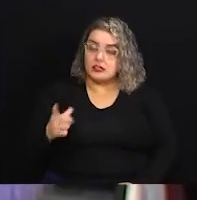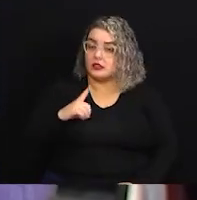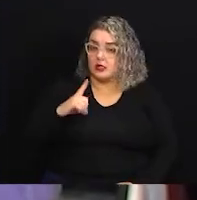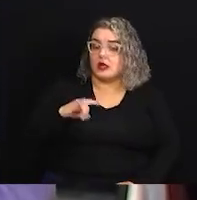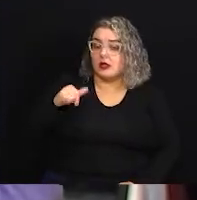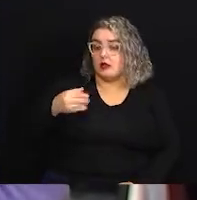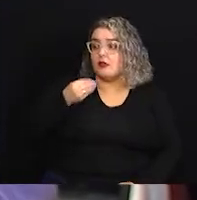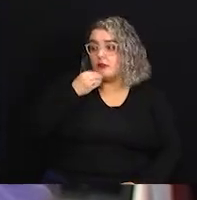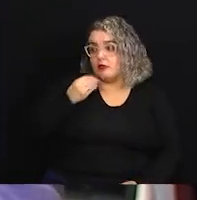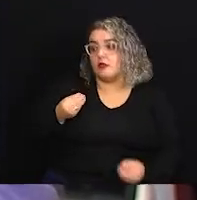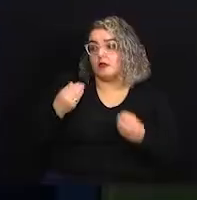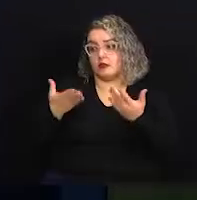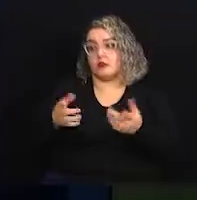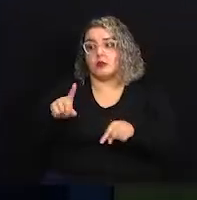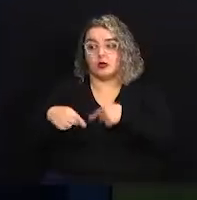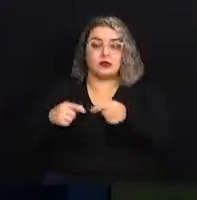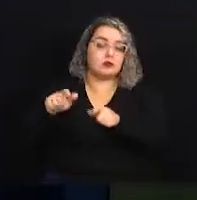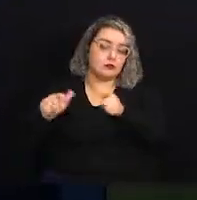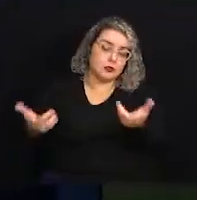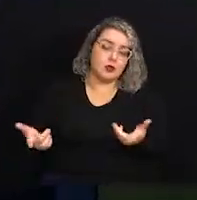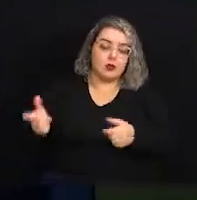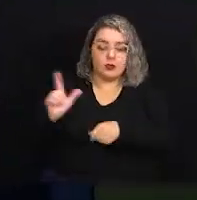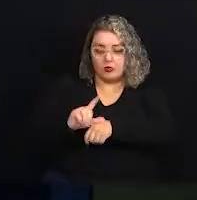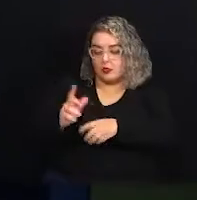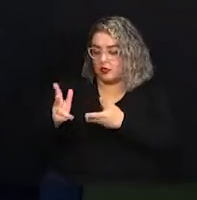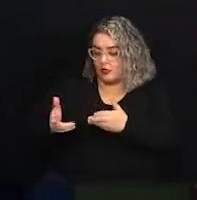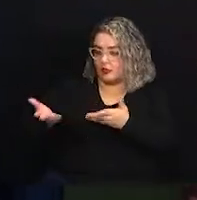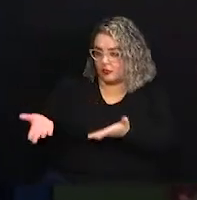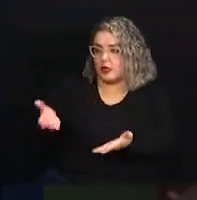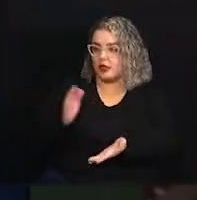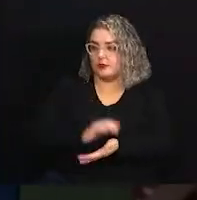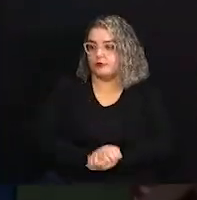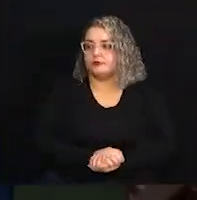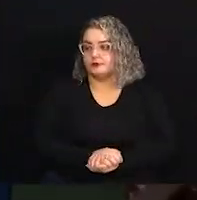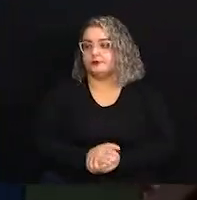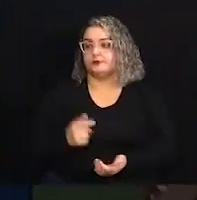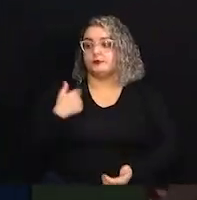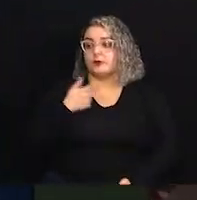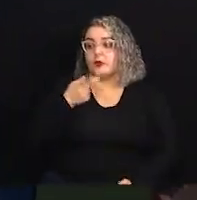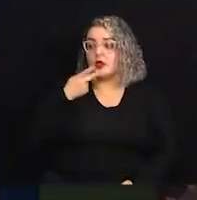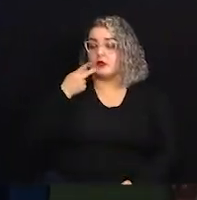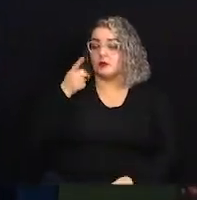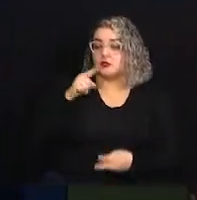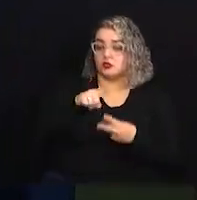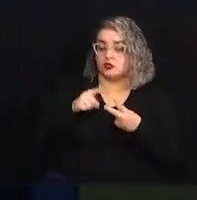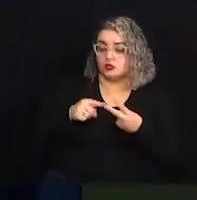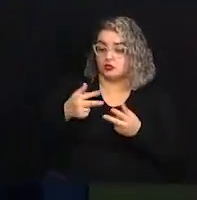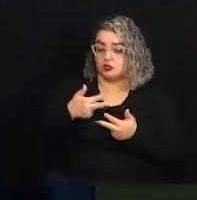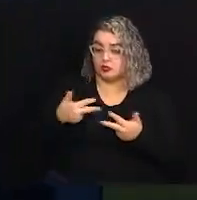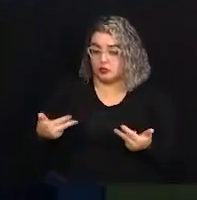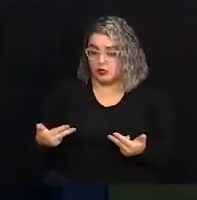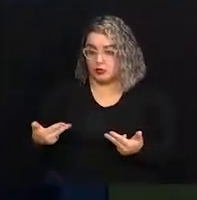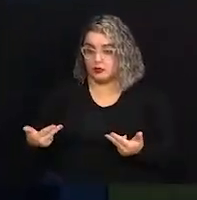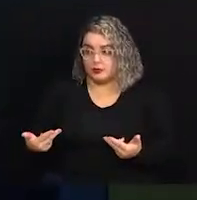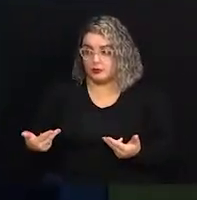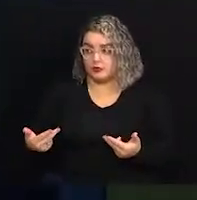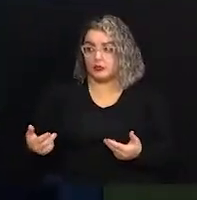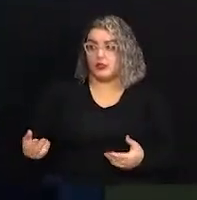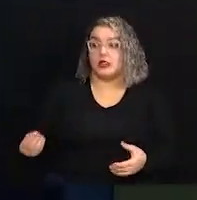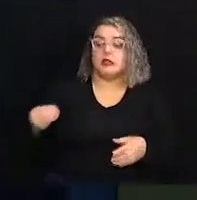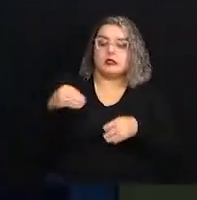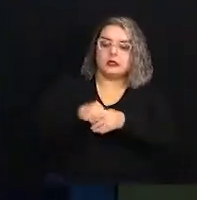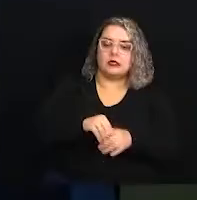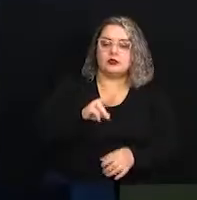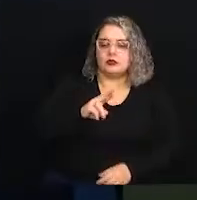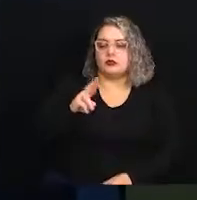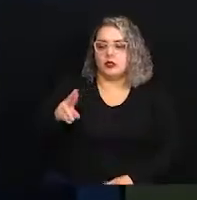tem a oportunidade de repassar para uma outra pessoa ou em lojas como essa. A gente está falando de duas coisas, né? Dentro dos R's